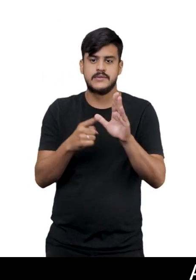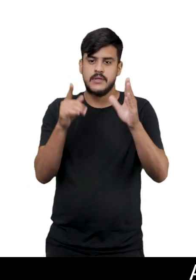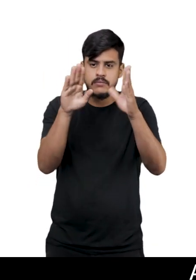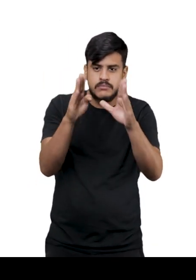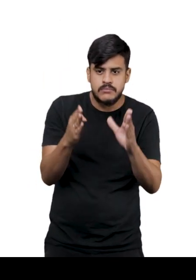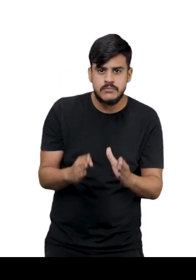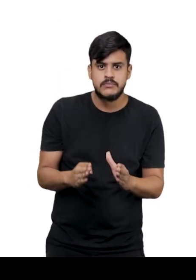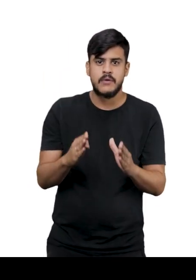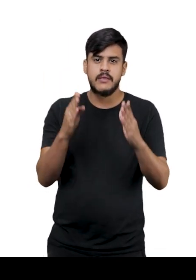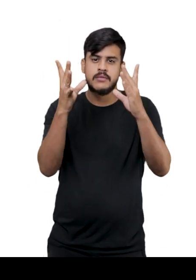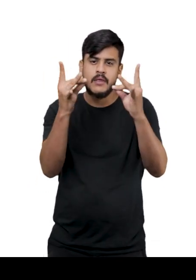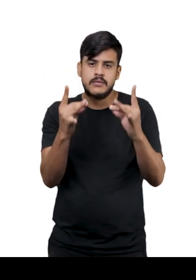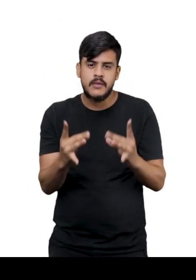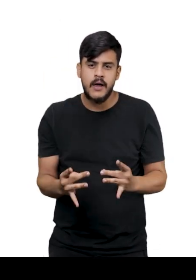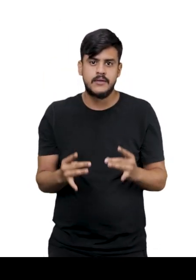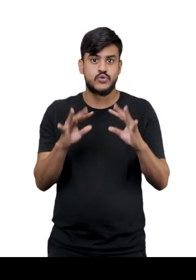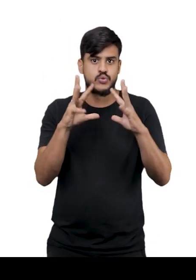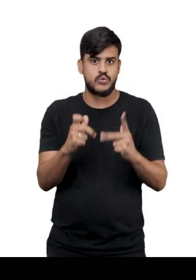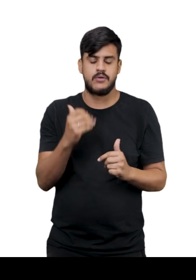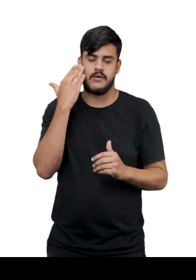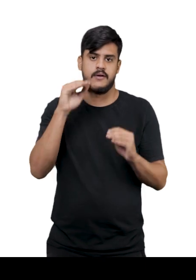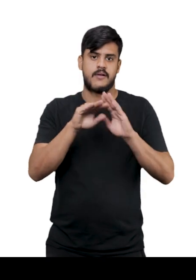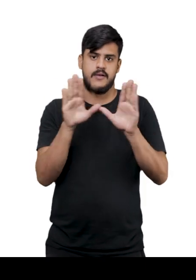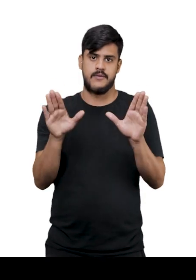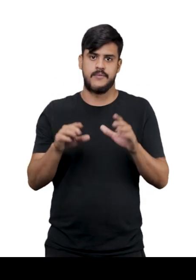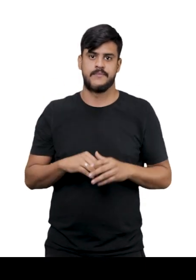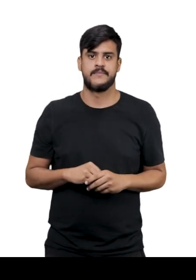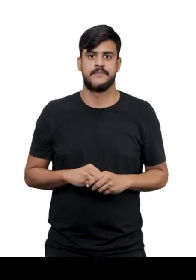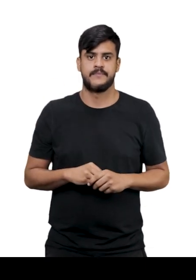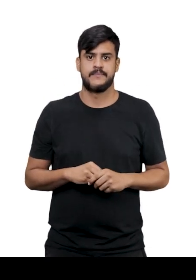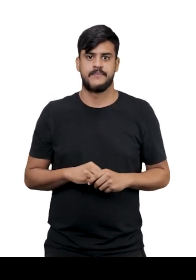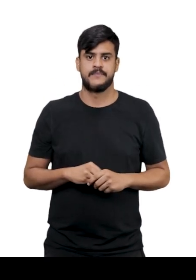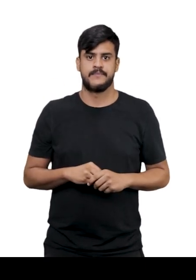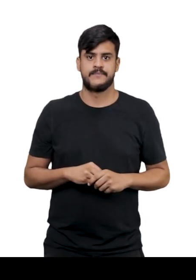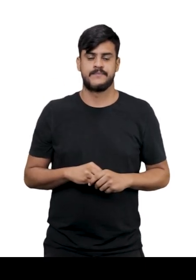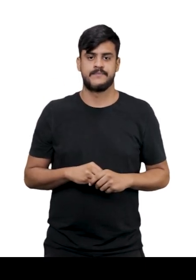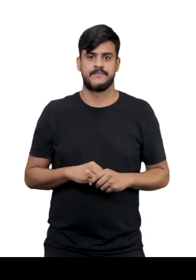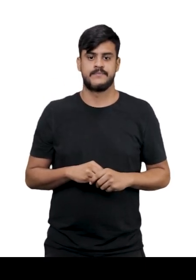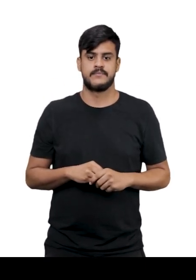os volumes e a precisão de formas geométricas entalhadas.